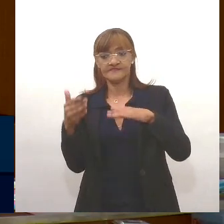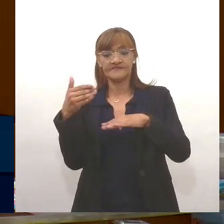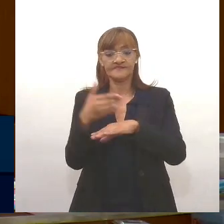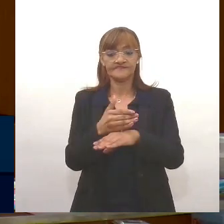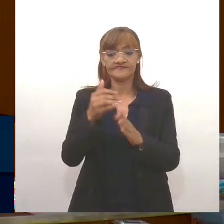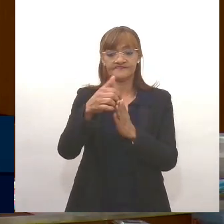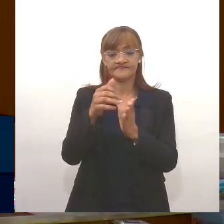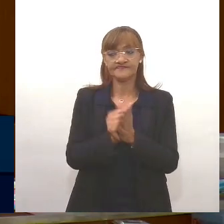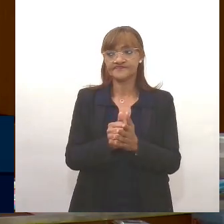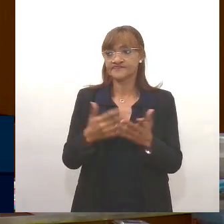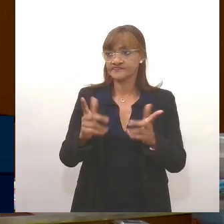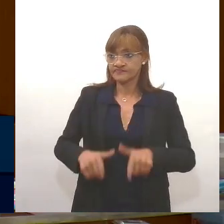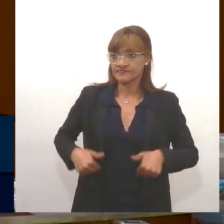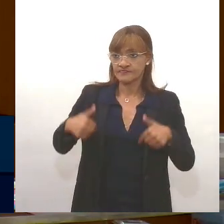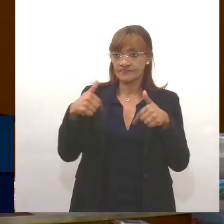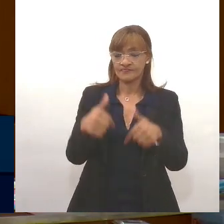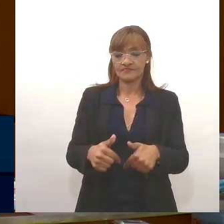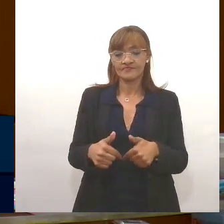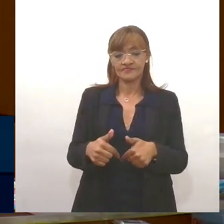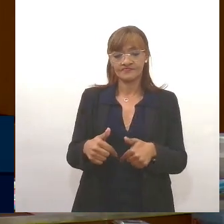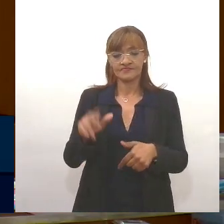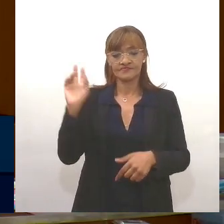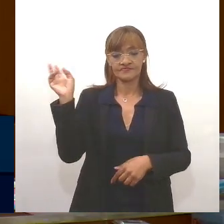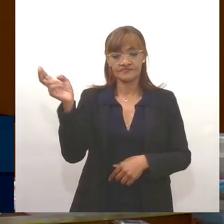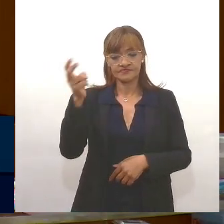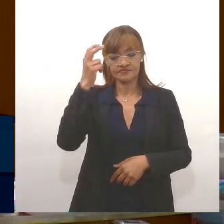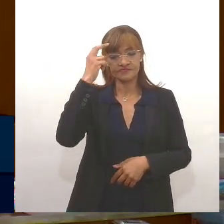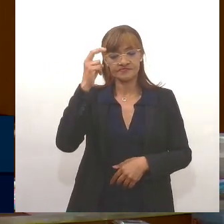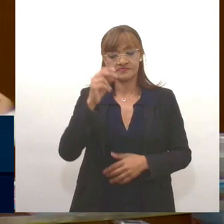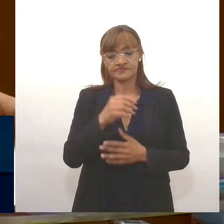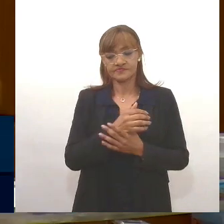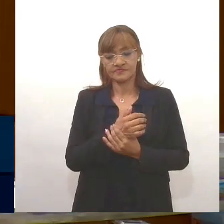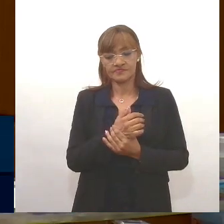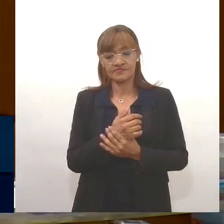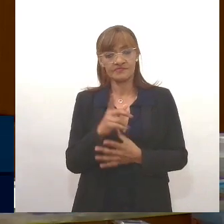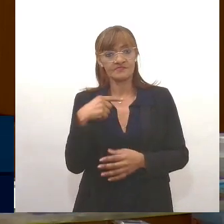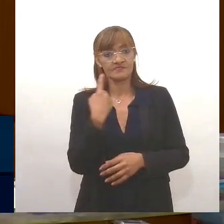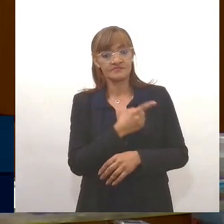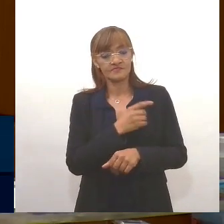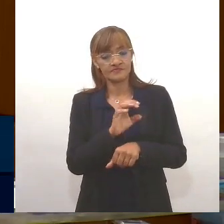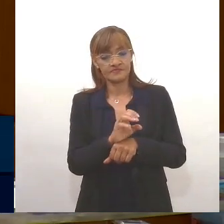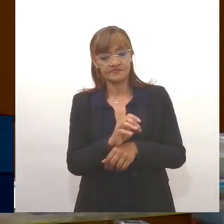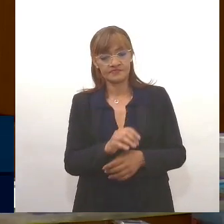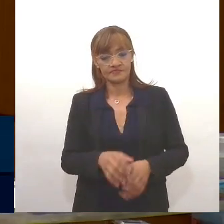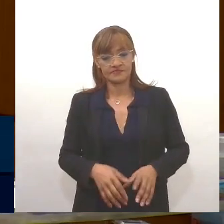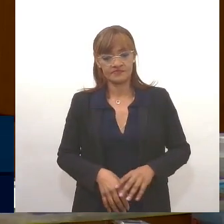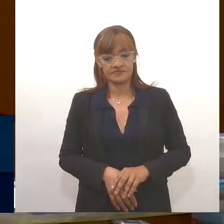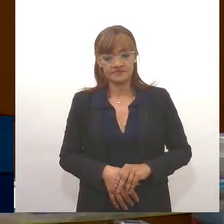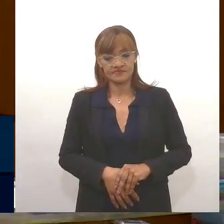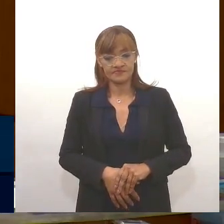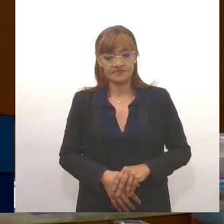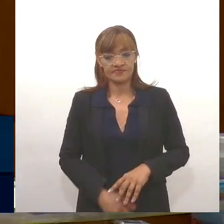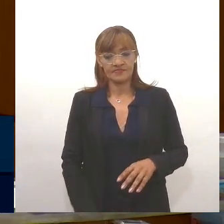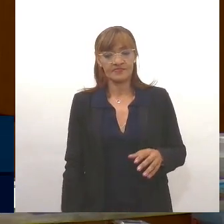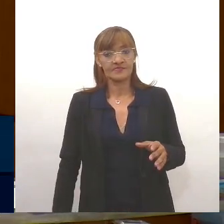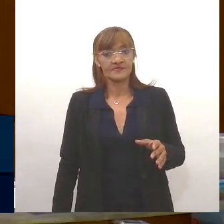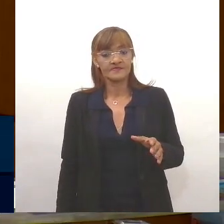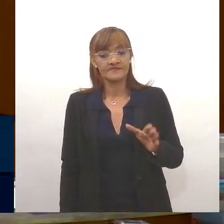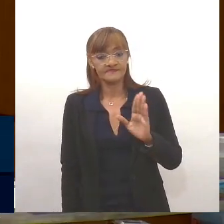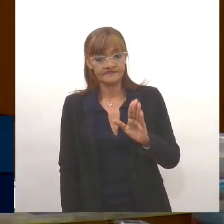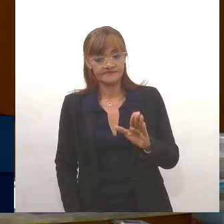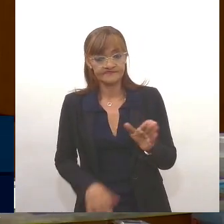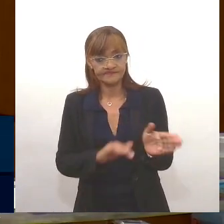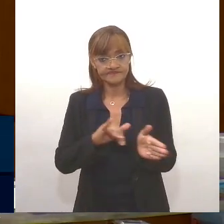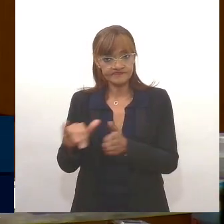fortalecimento da cultura do nosso Estado senhor presidente também eu vou falar sobre outra